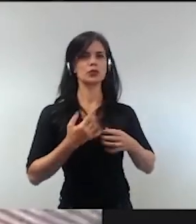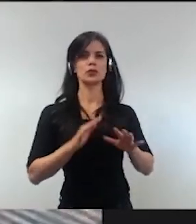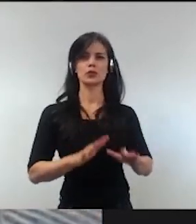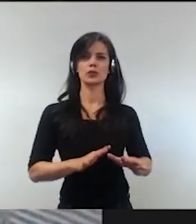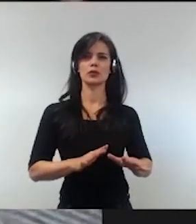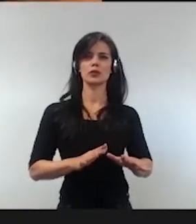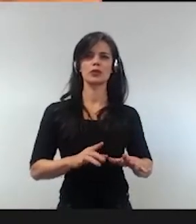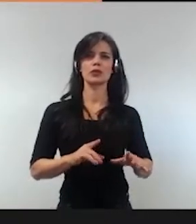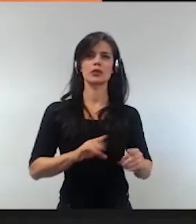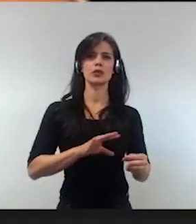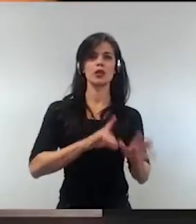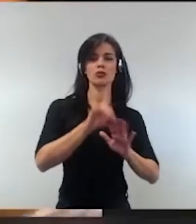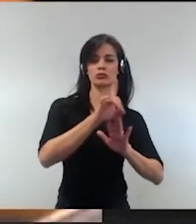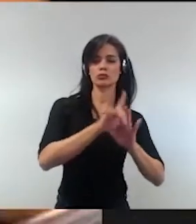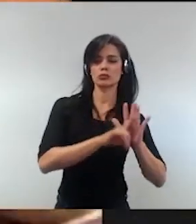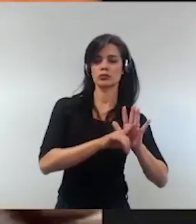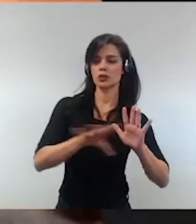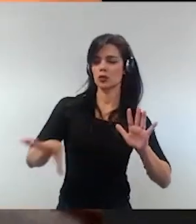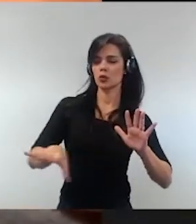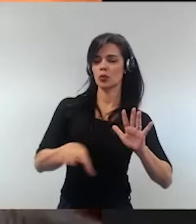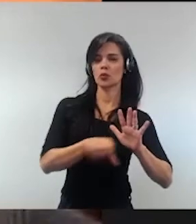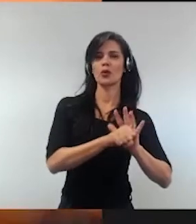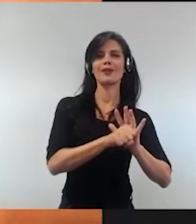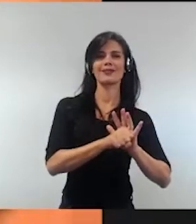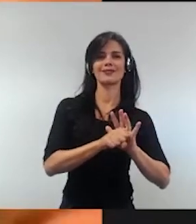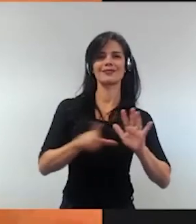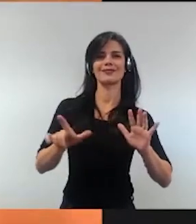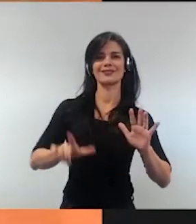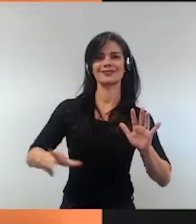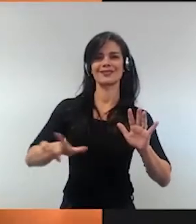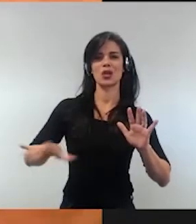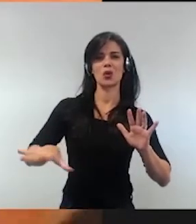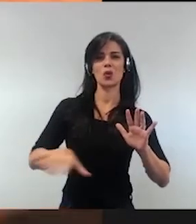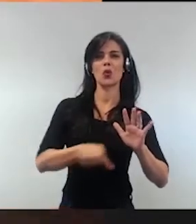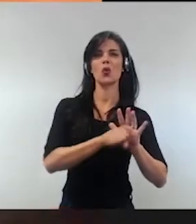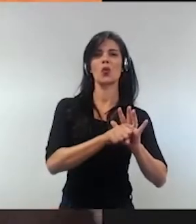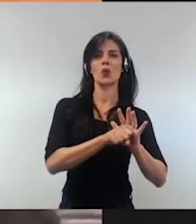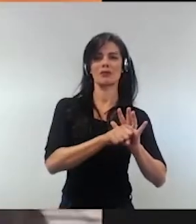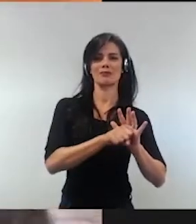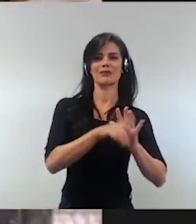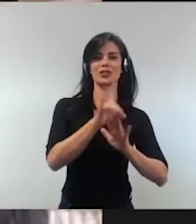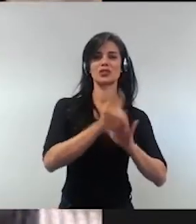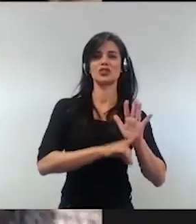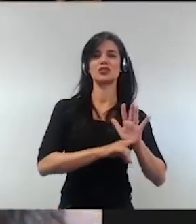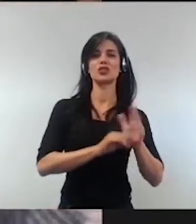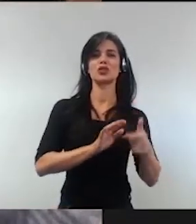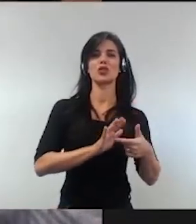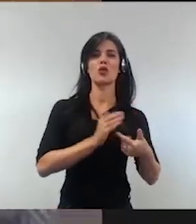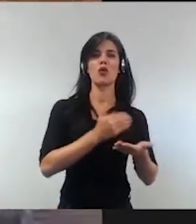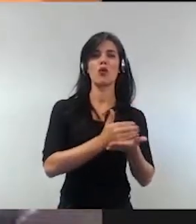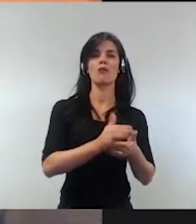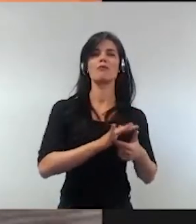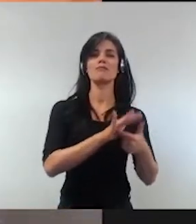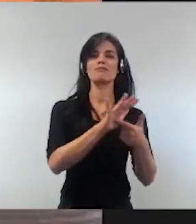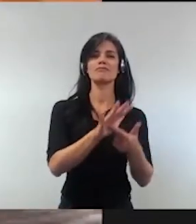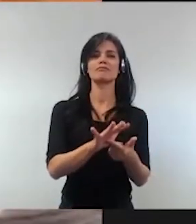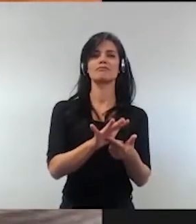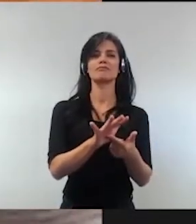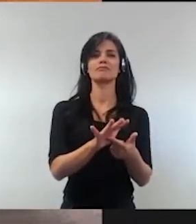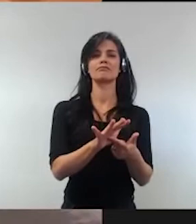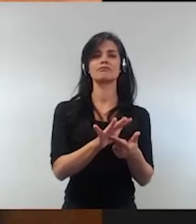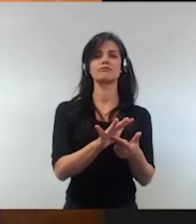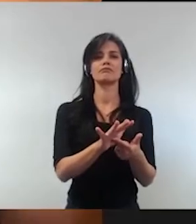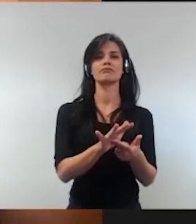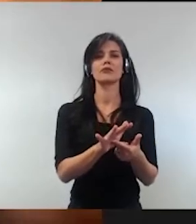direito absorve isso de tal maneira que ele mesmo começa a mostrar